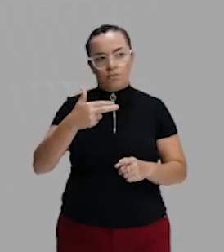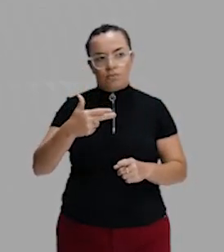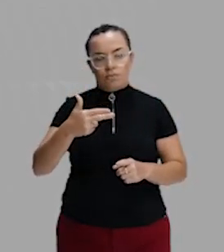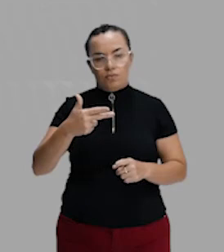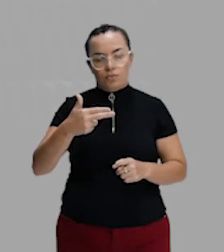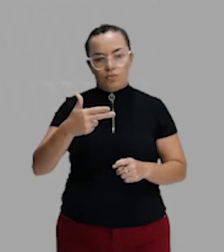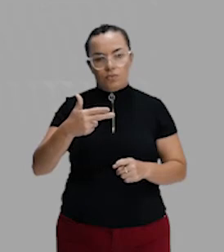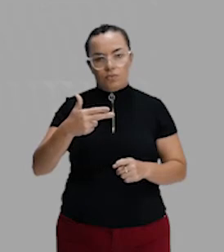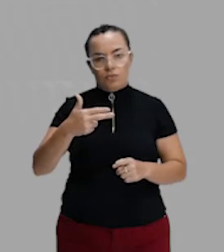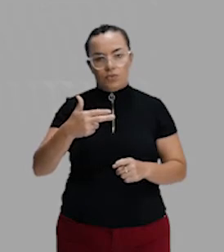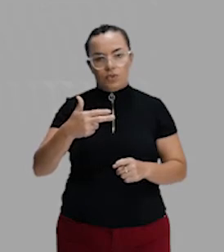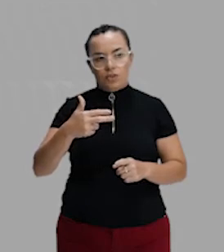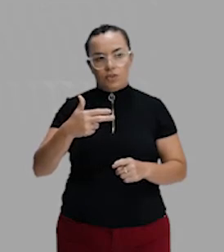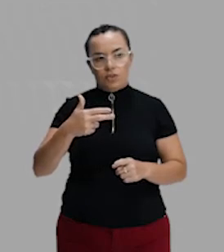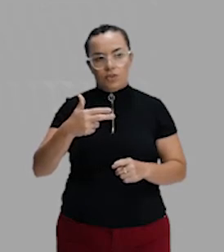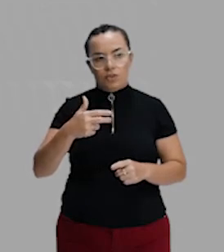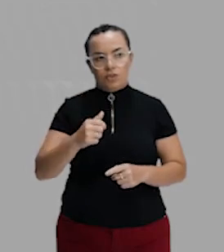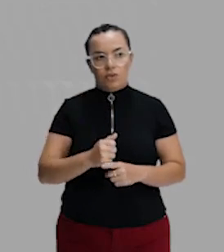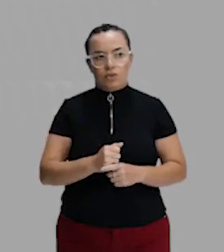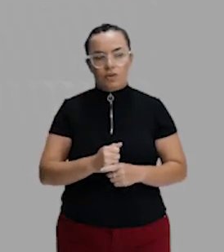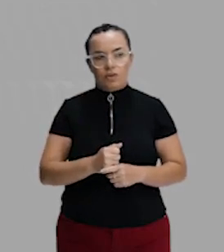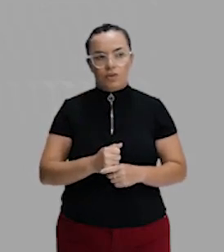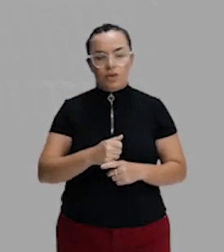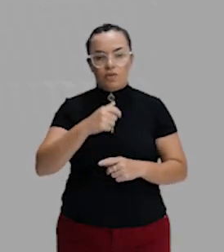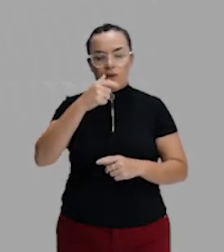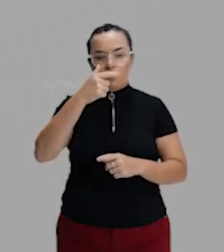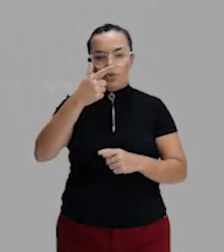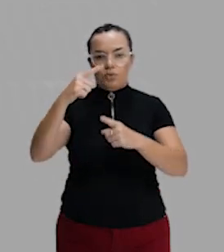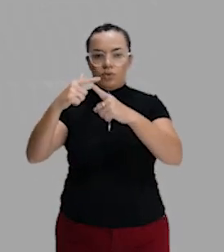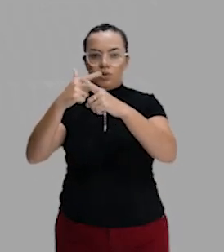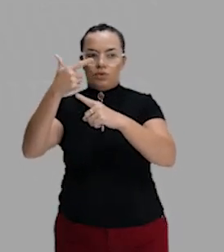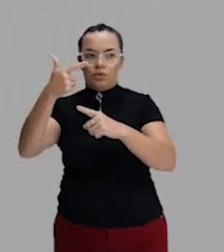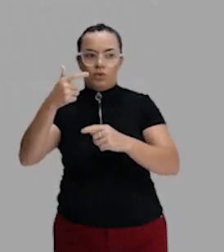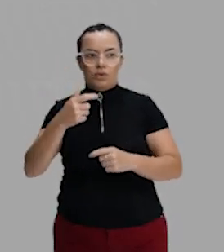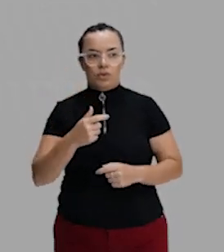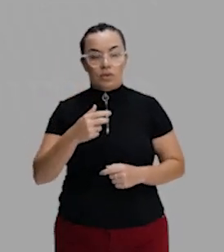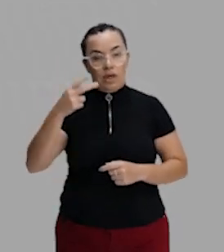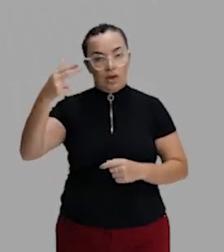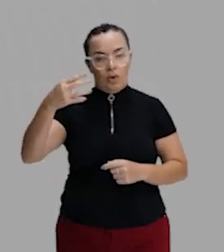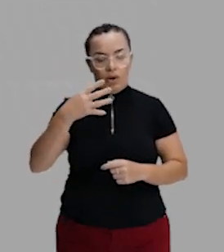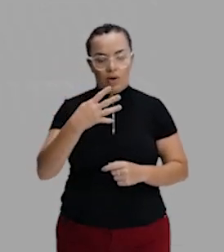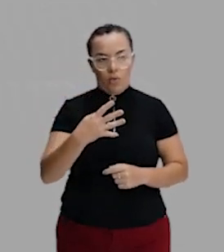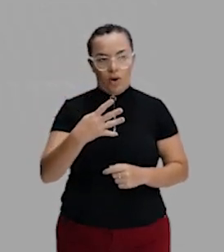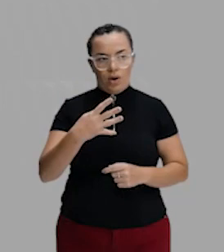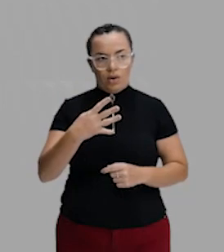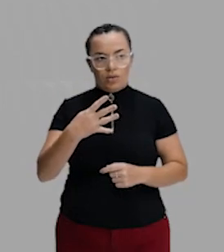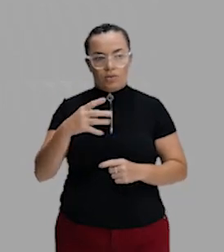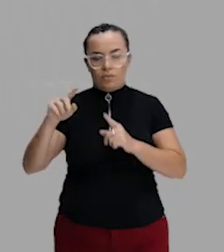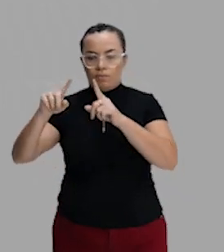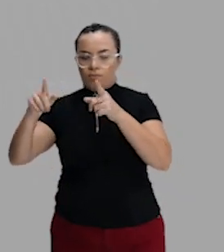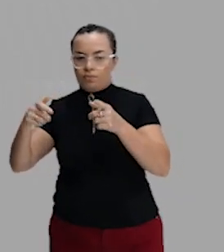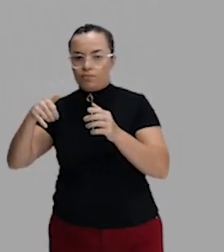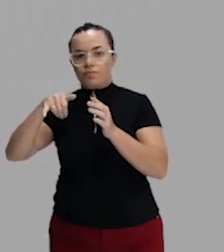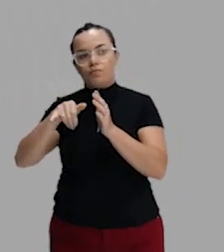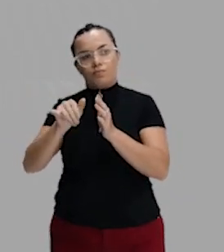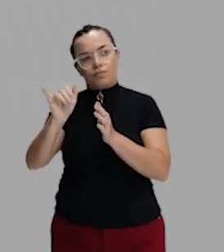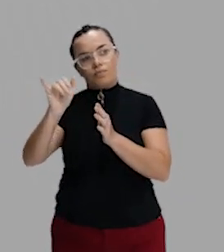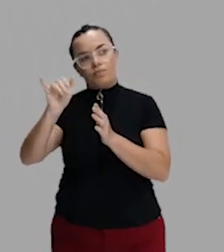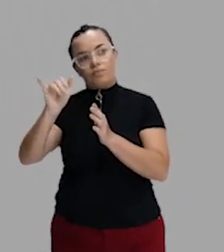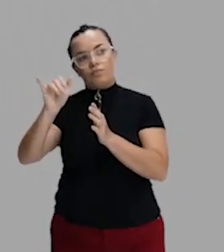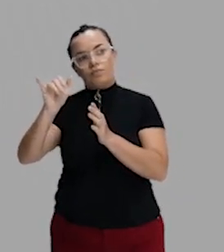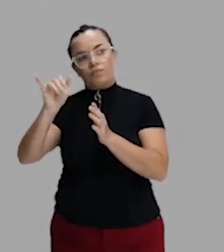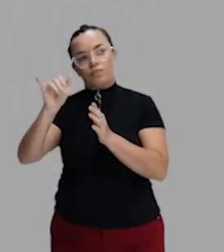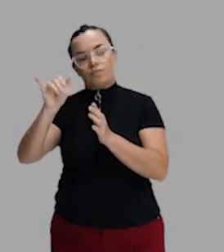2 pelo 2, que dá 4. Que multiplica y mais 3. Pronto, encontrei a equação da